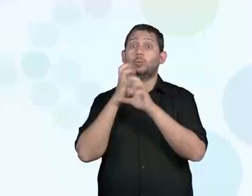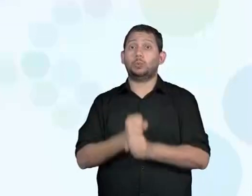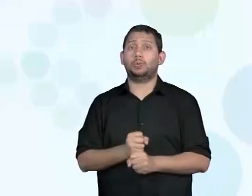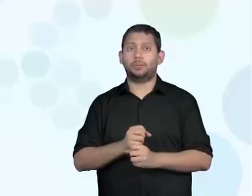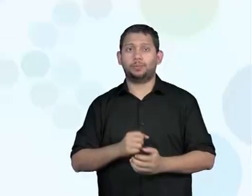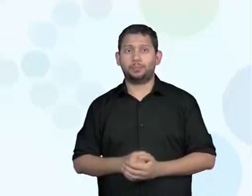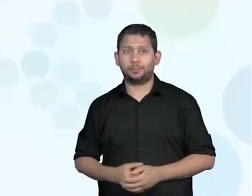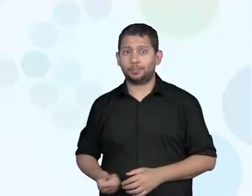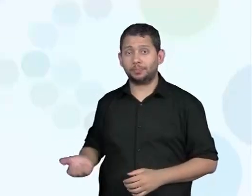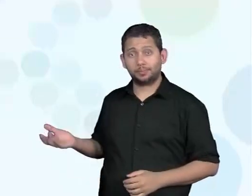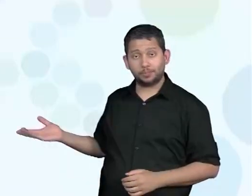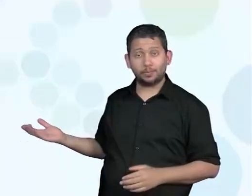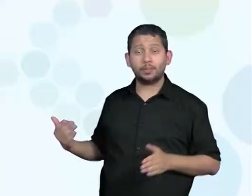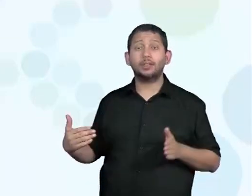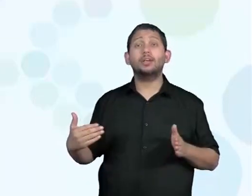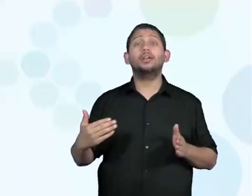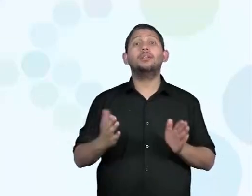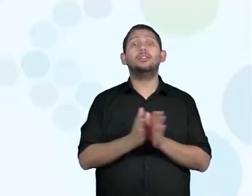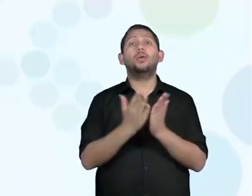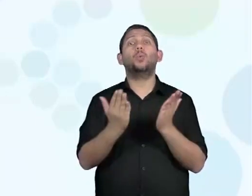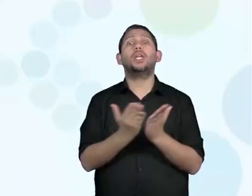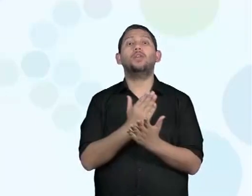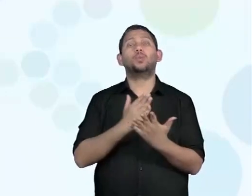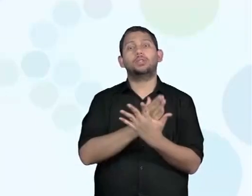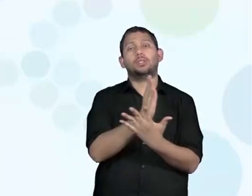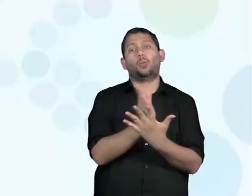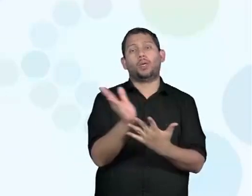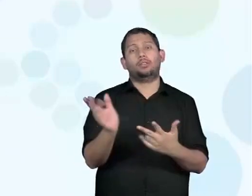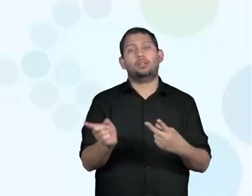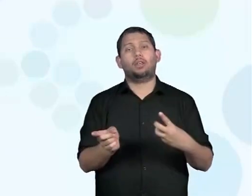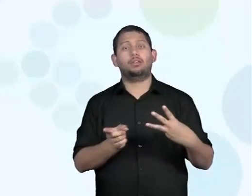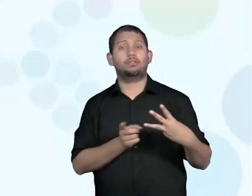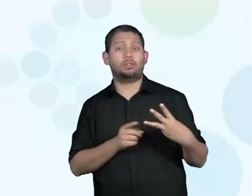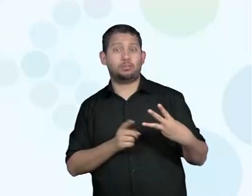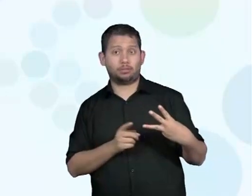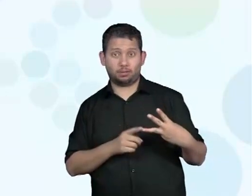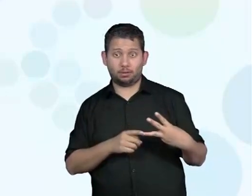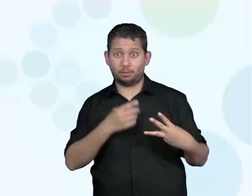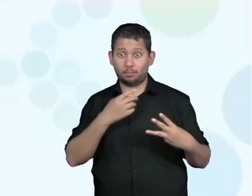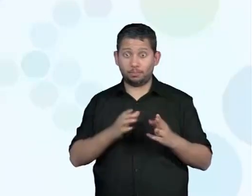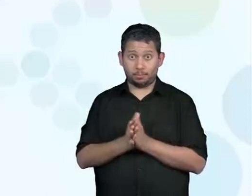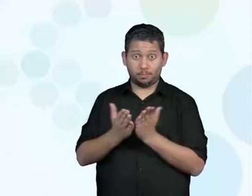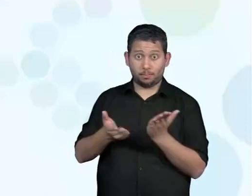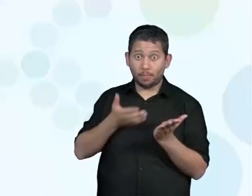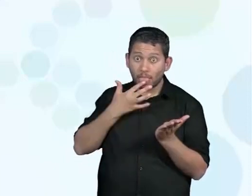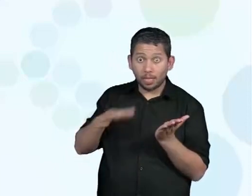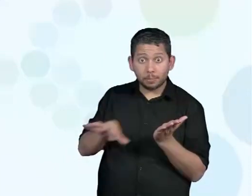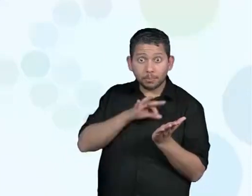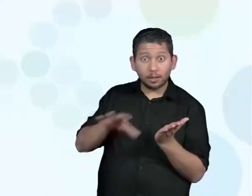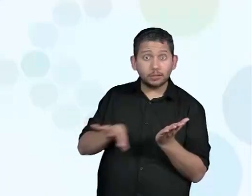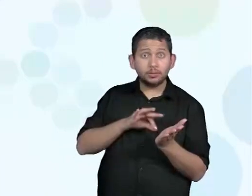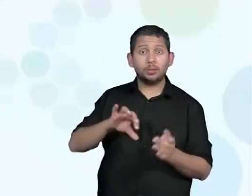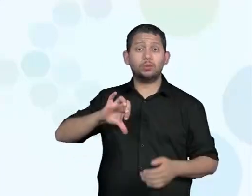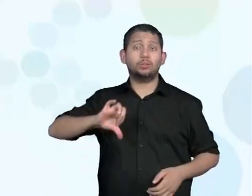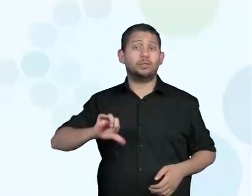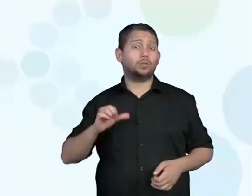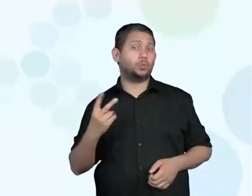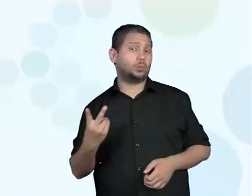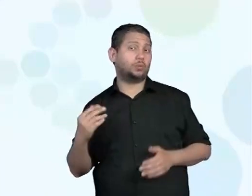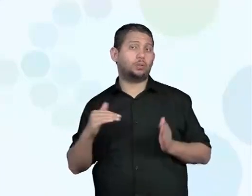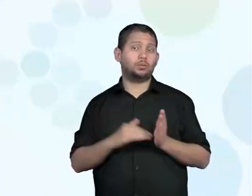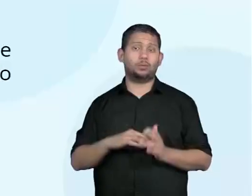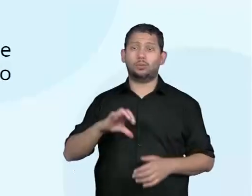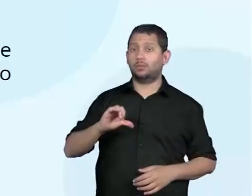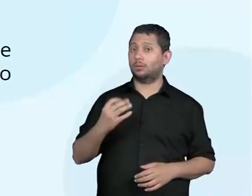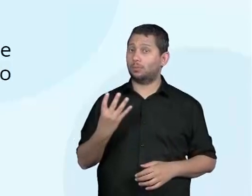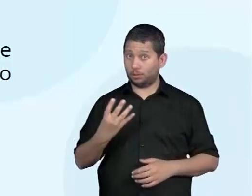pego? A sequência 3, da página 92 a 94. Estamos no finalzinho, falta só a sequência